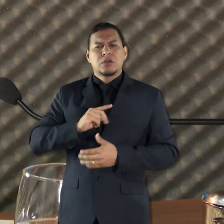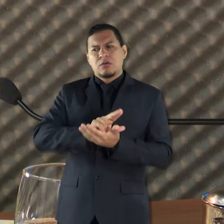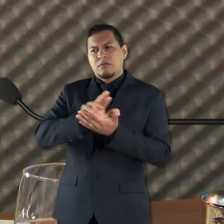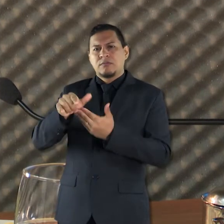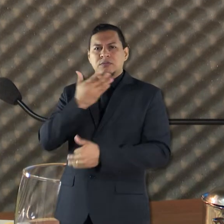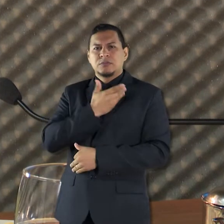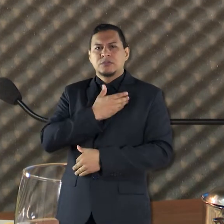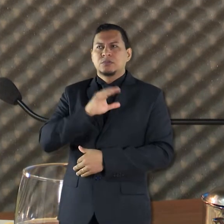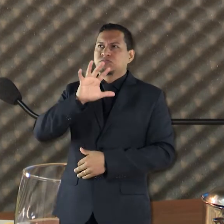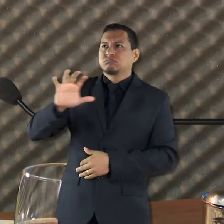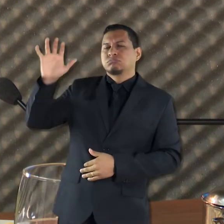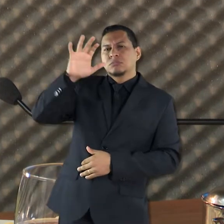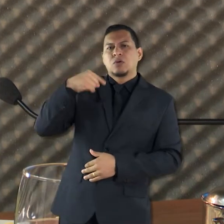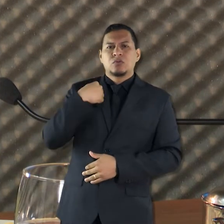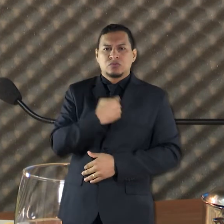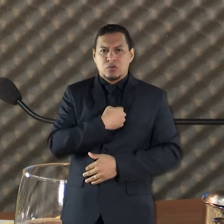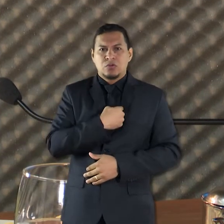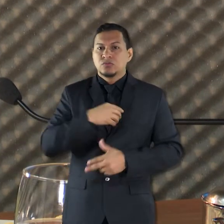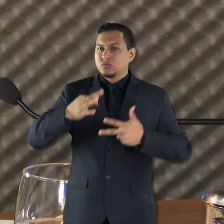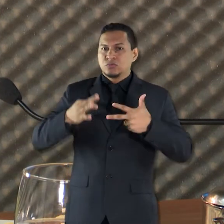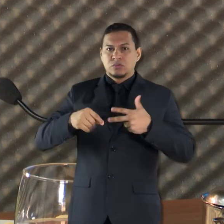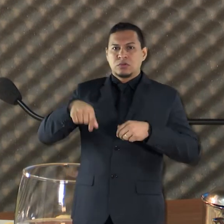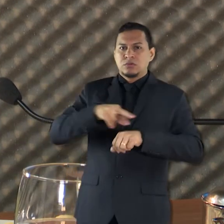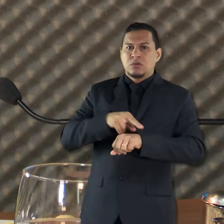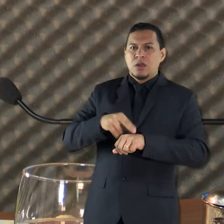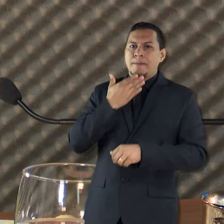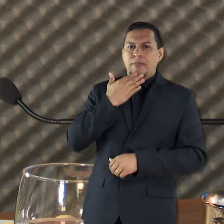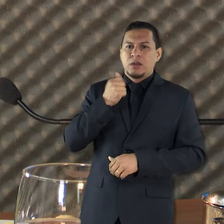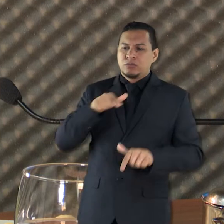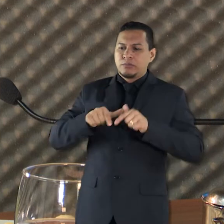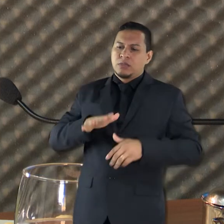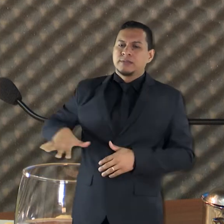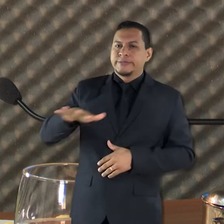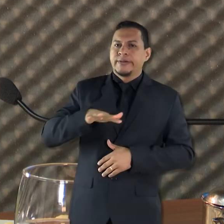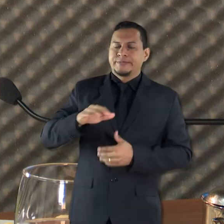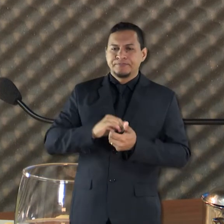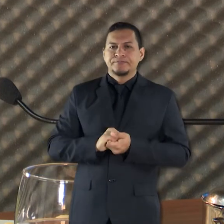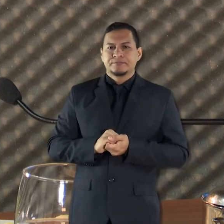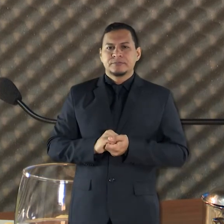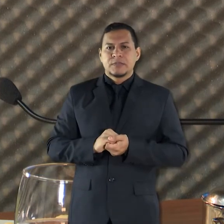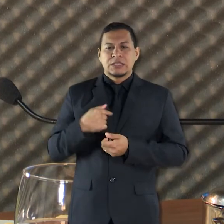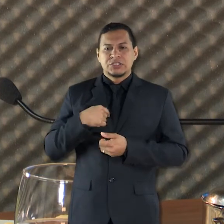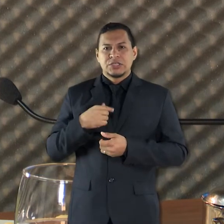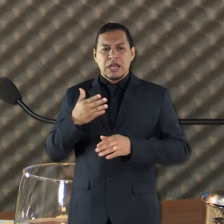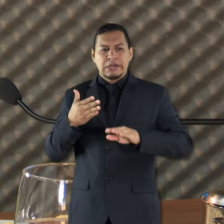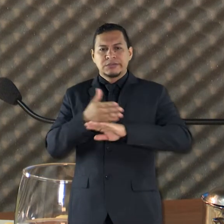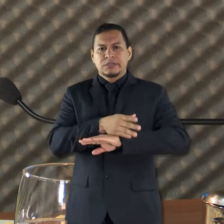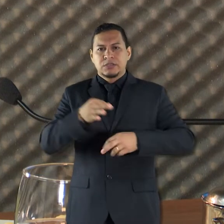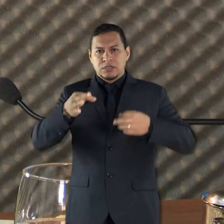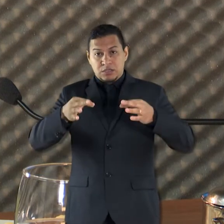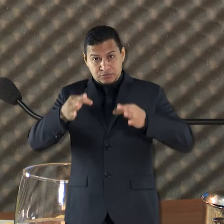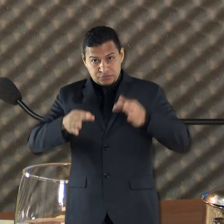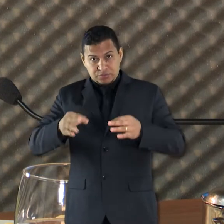tem colegas em todos os cantos. Eu posso dizer que o nosso judiciário é um dos que melhor trabalha nessa área. De acesso